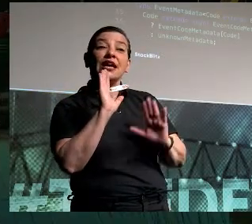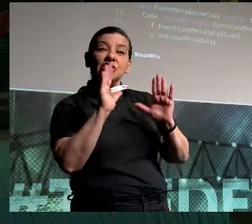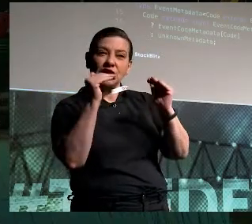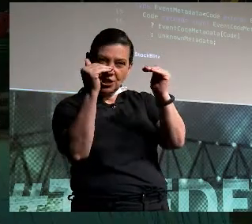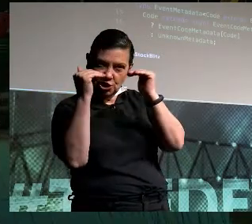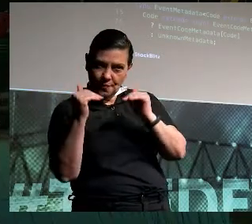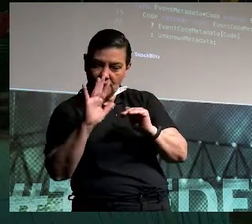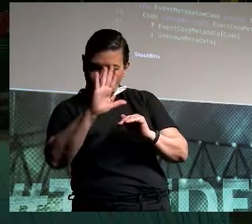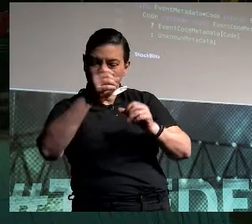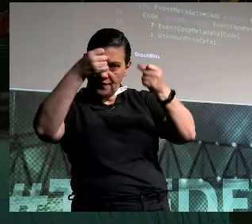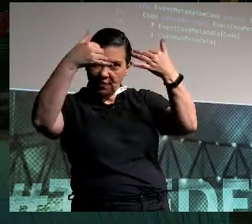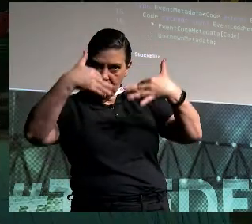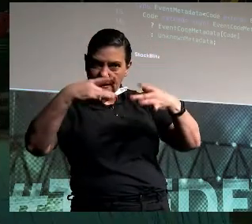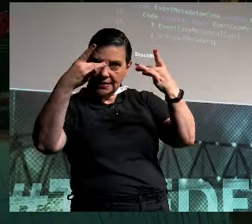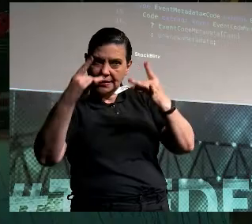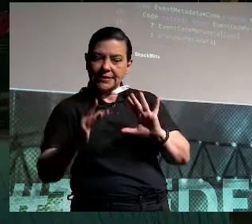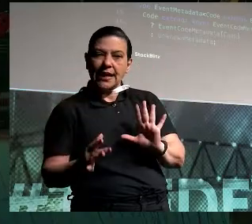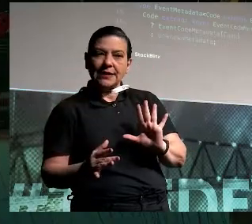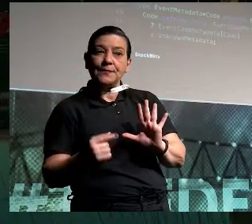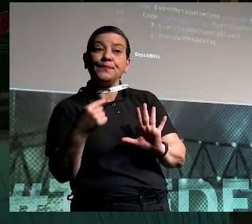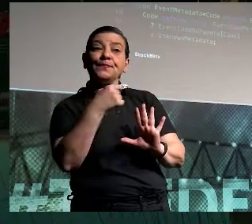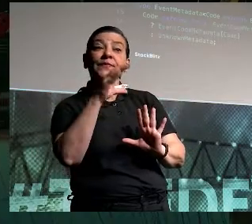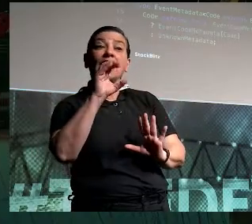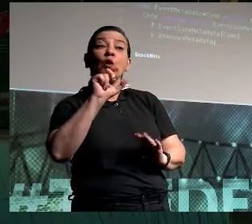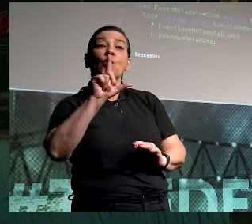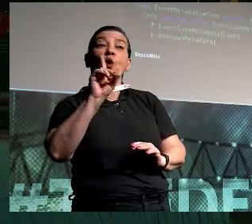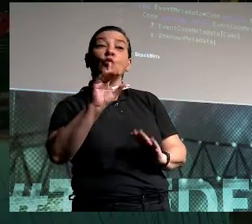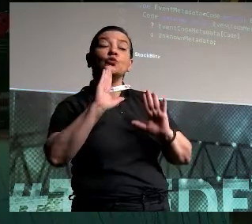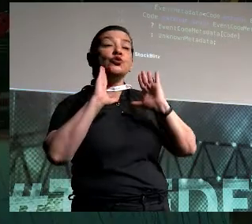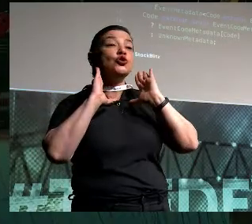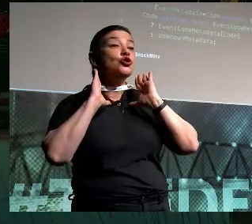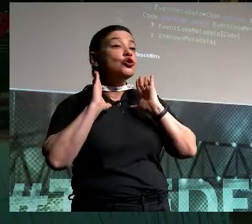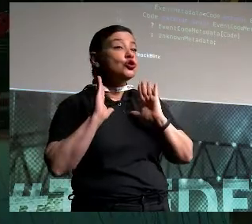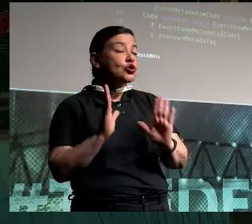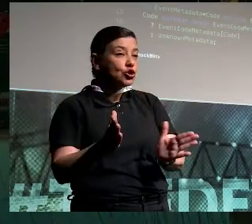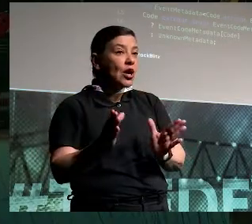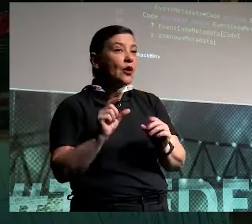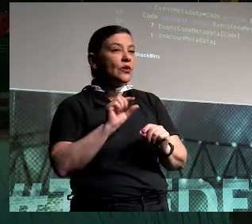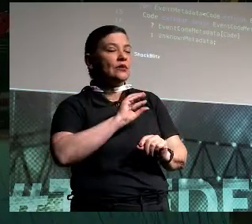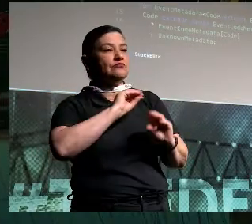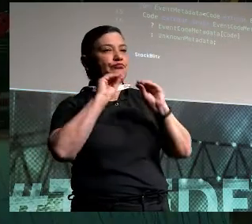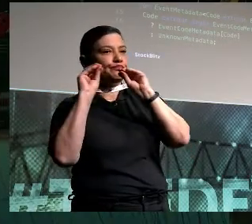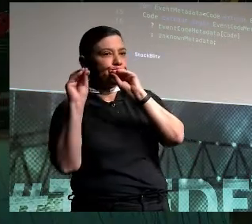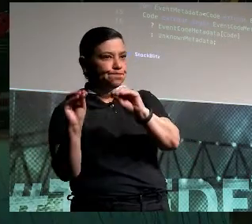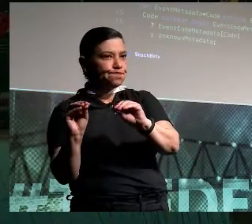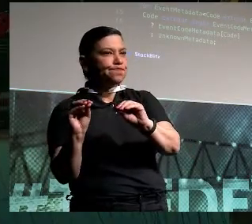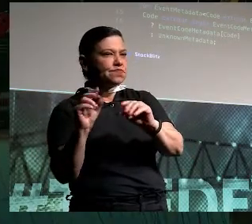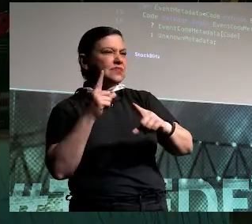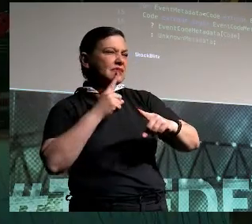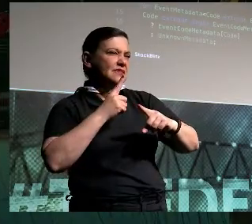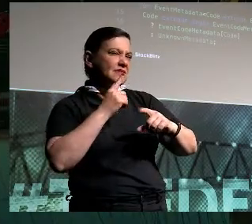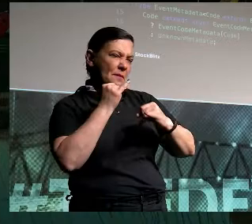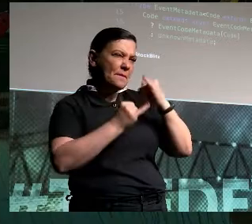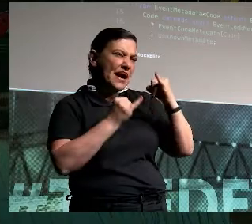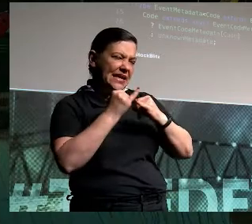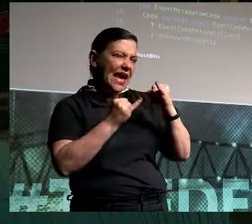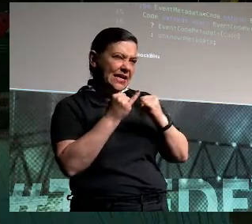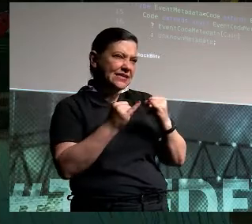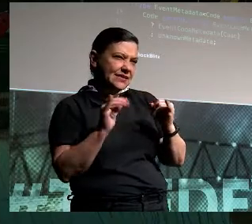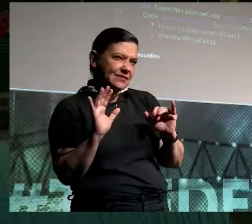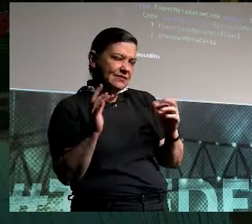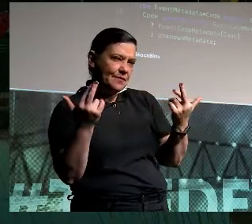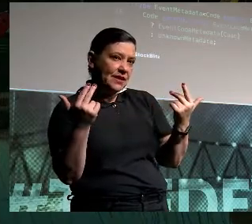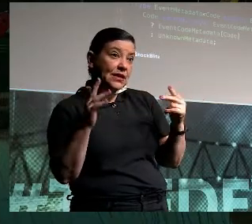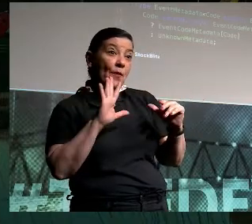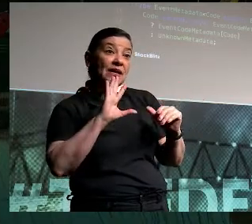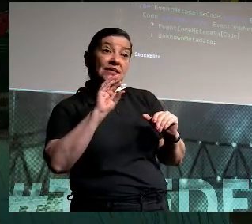explicar para vocês. Mas ó, o code, ele dá um extends ainda no event code, e, por padrão, se ele não receber